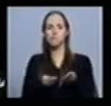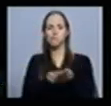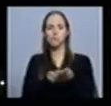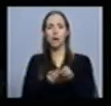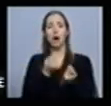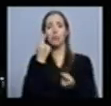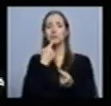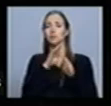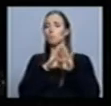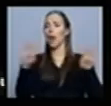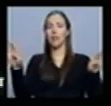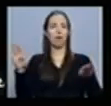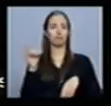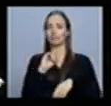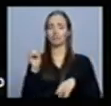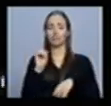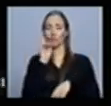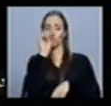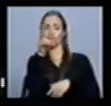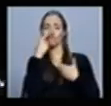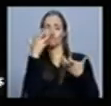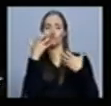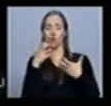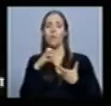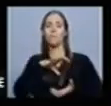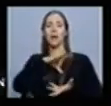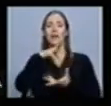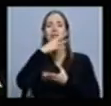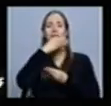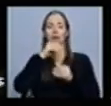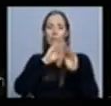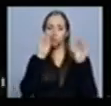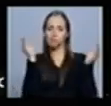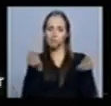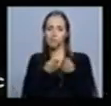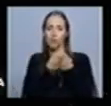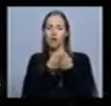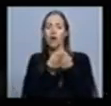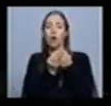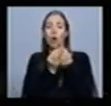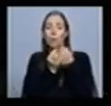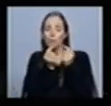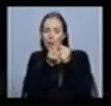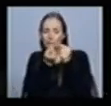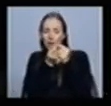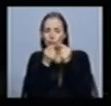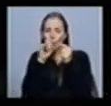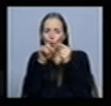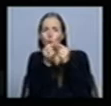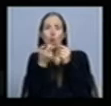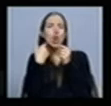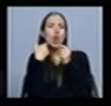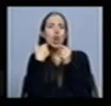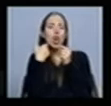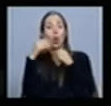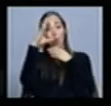não, aqui nota-se bem que a Terra é redonda com a Lua, repara naquele pontozinho muito, muito minúsculo ao lado, e não deixa de ser sempre aquelas imagens